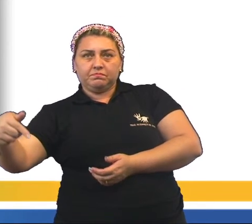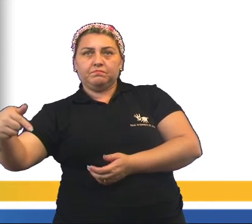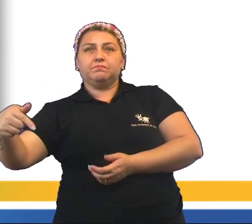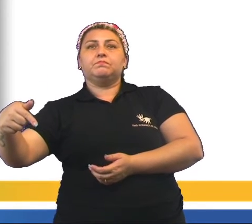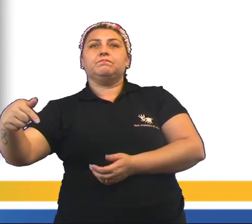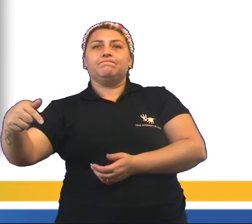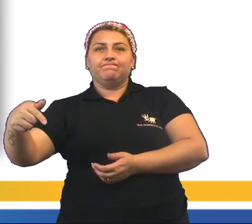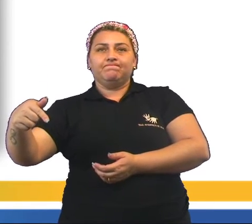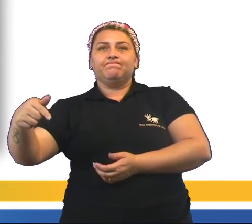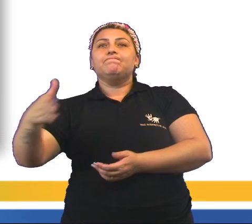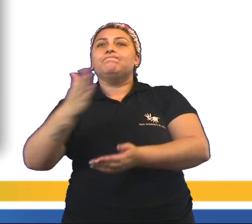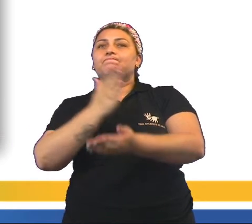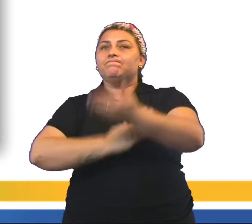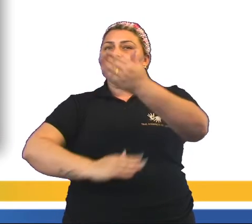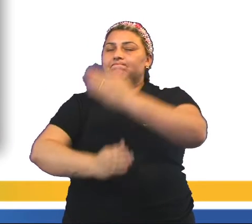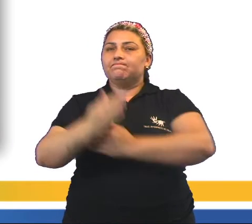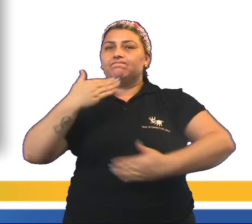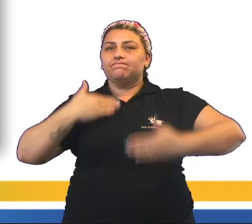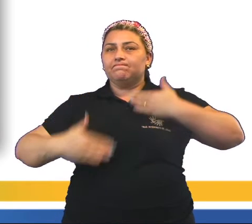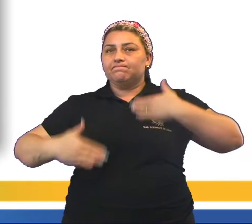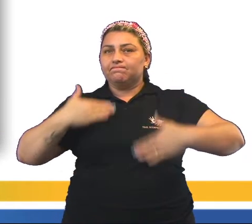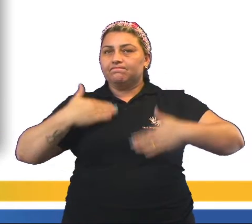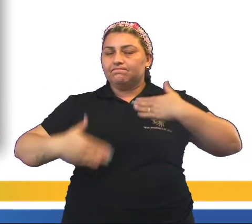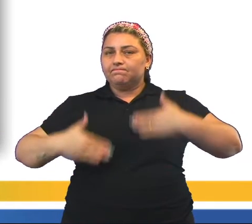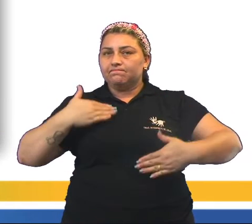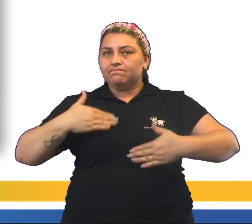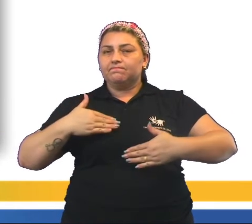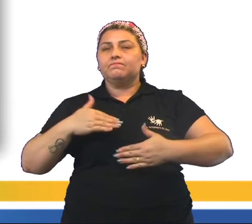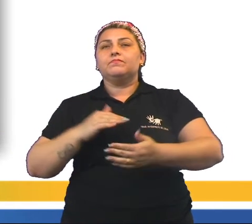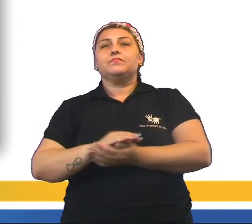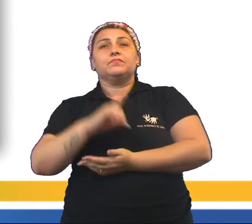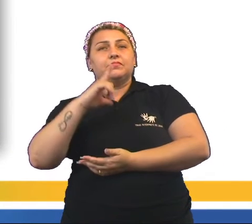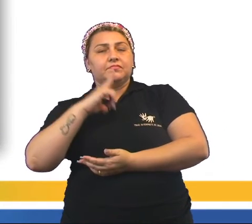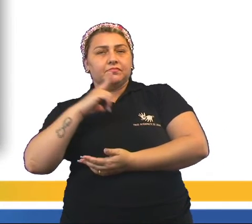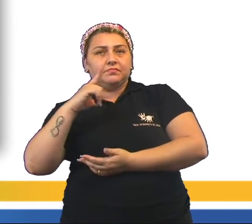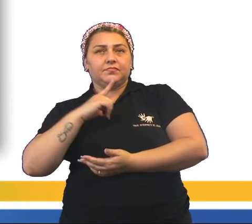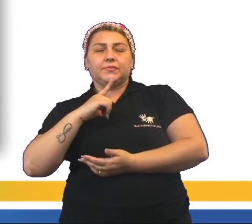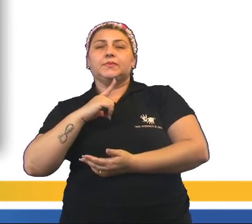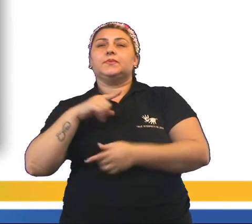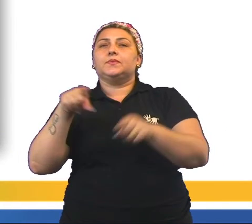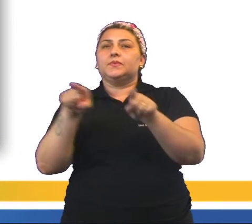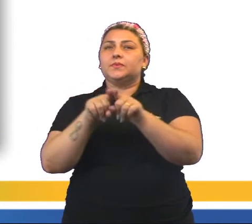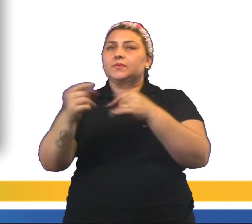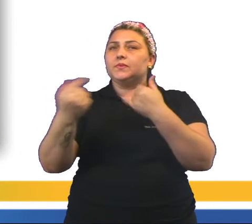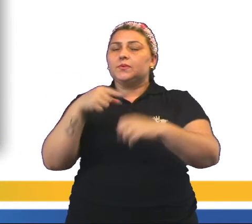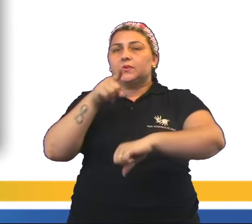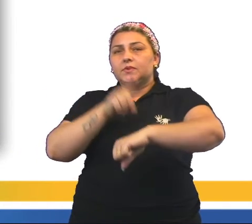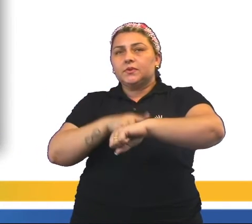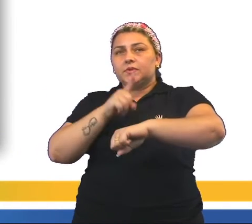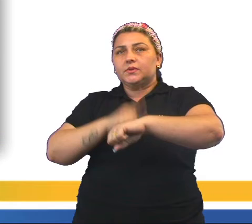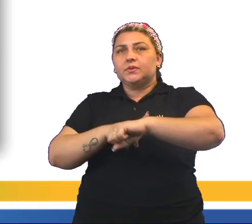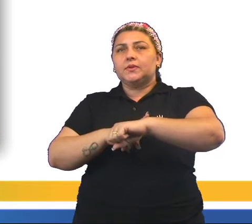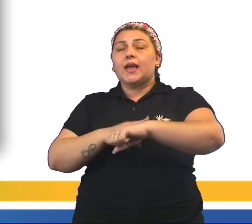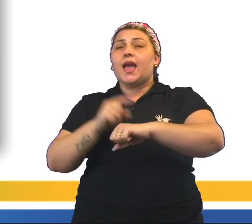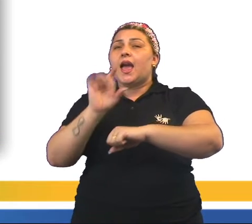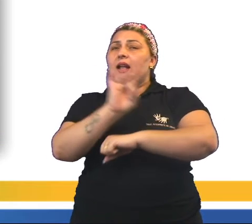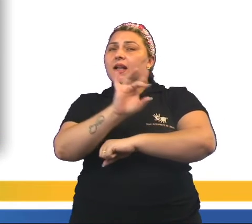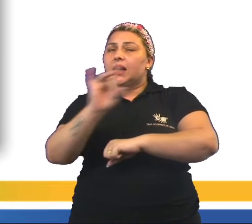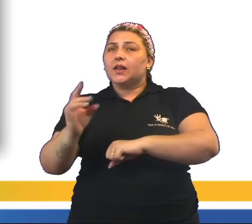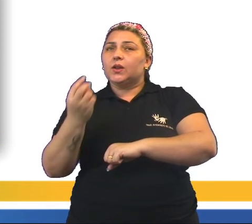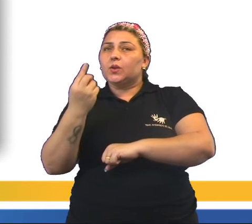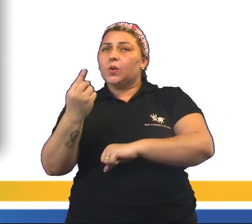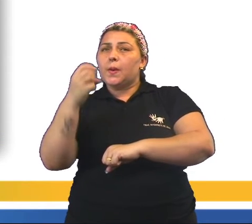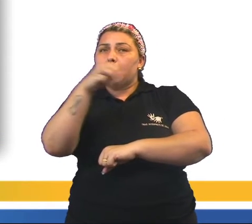263.067 casos de lesão corporal dolosa. E aí nós temos um registro de tempo, que é a